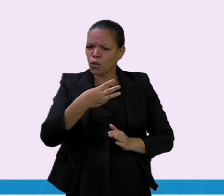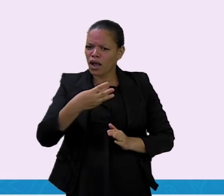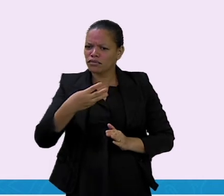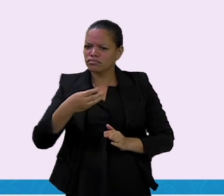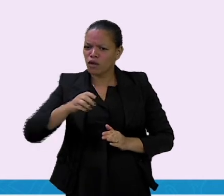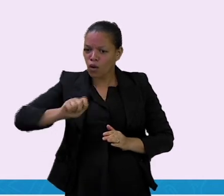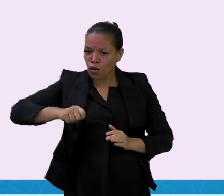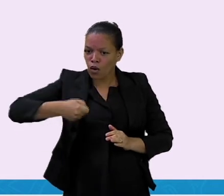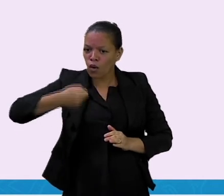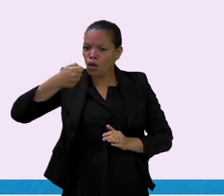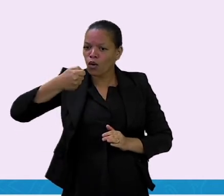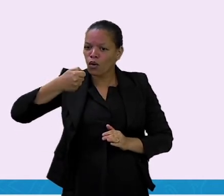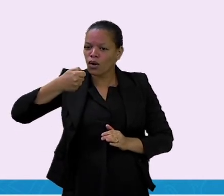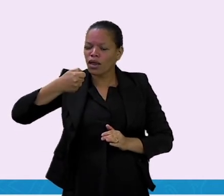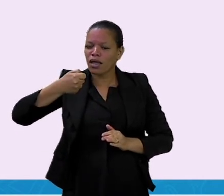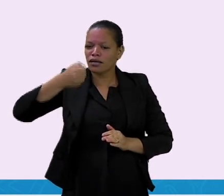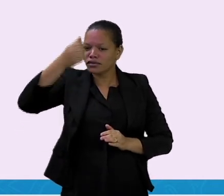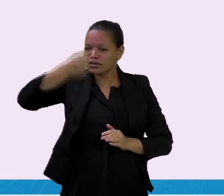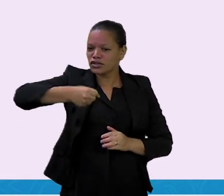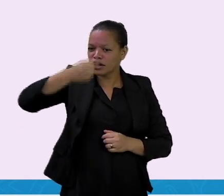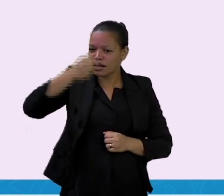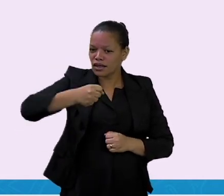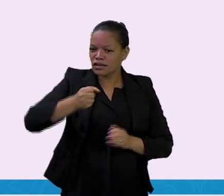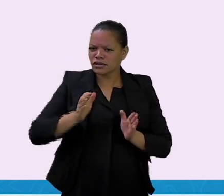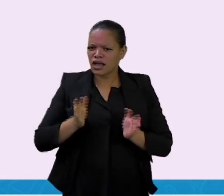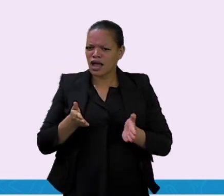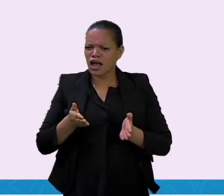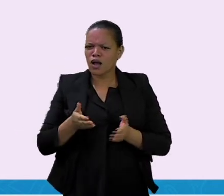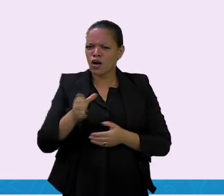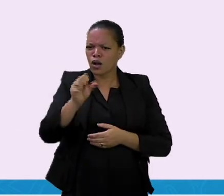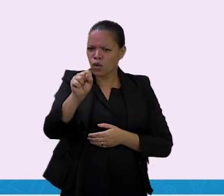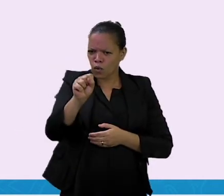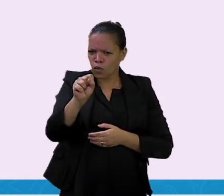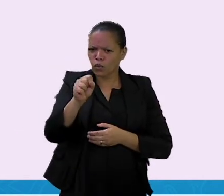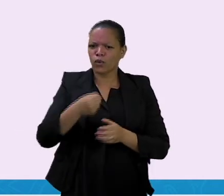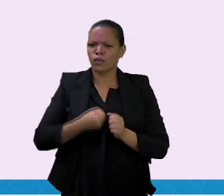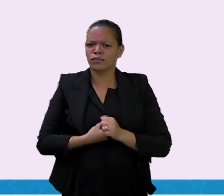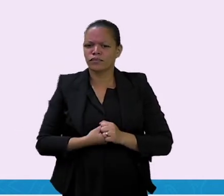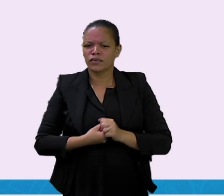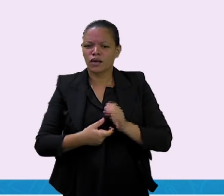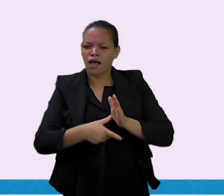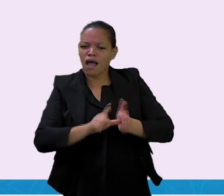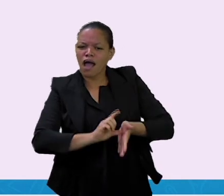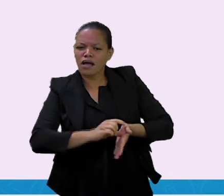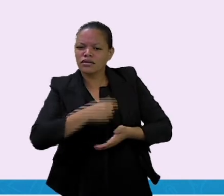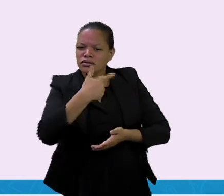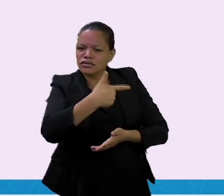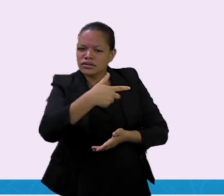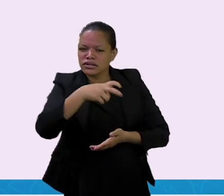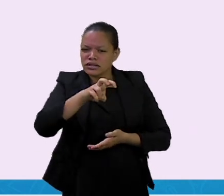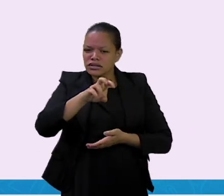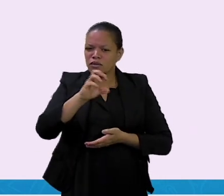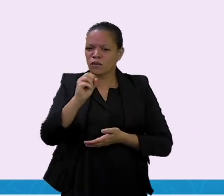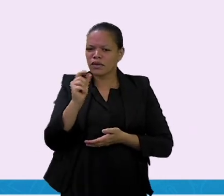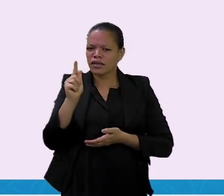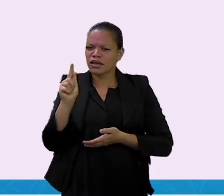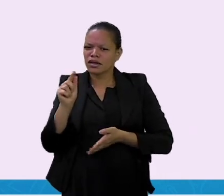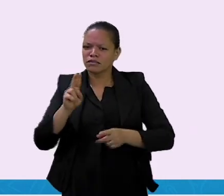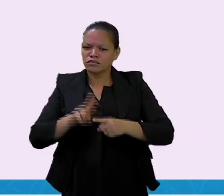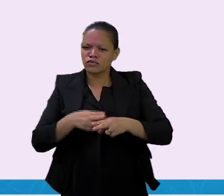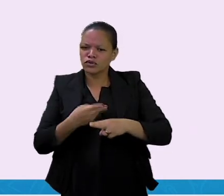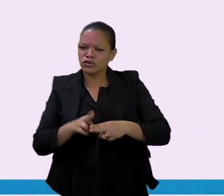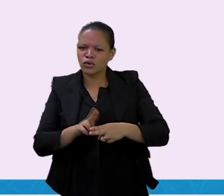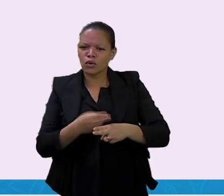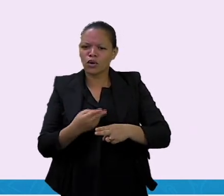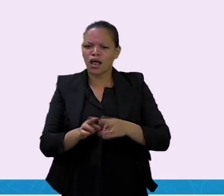para 8 colheres. Eu tinha 250 gramas de chocolate em pó, multipliquei por 2, passou-se